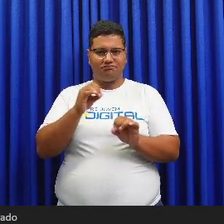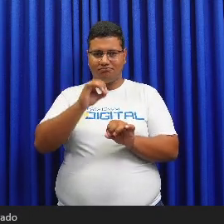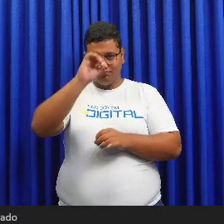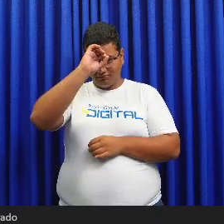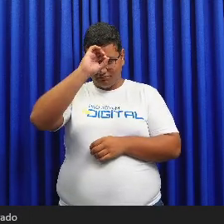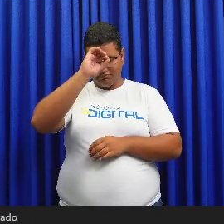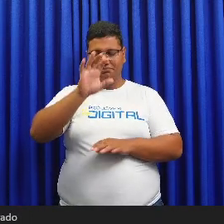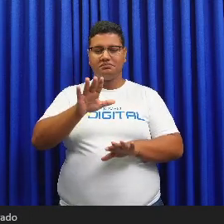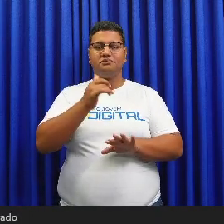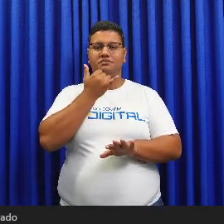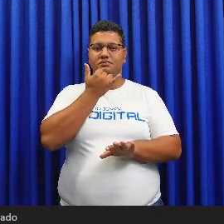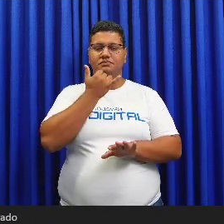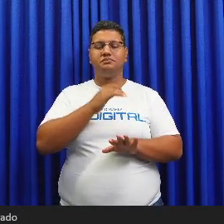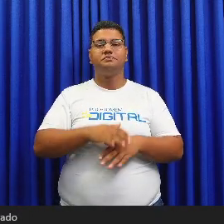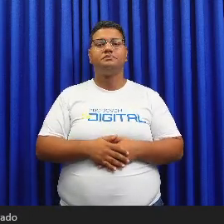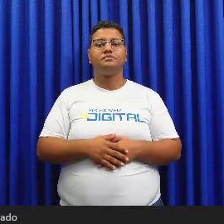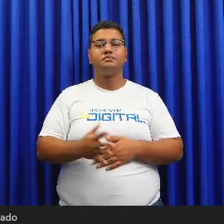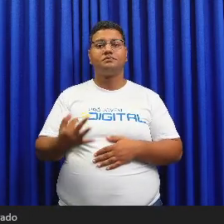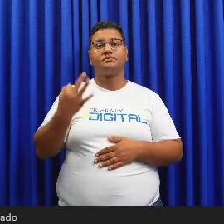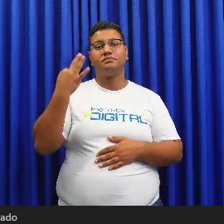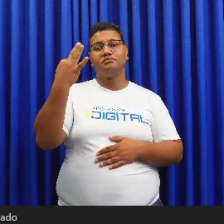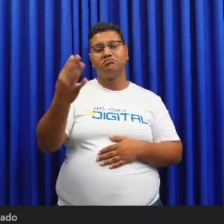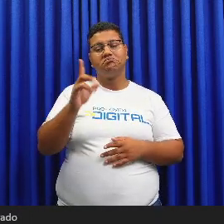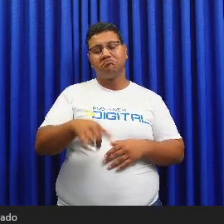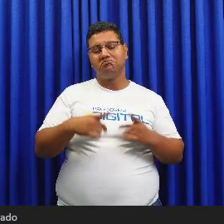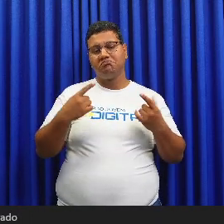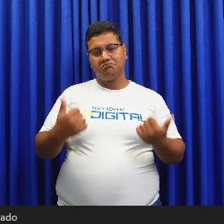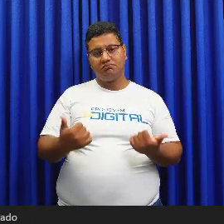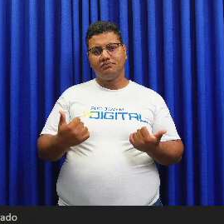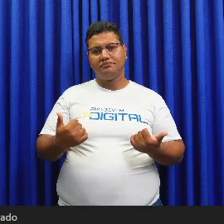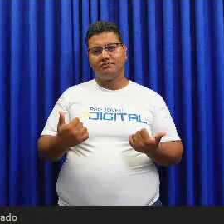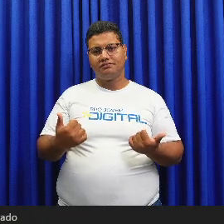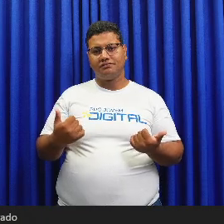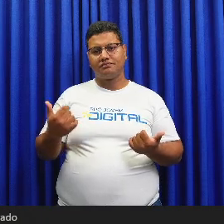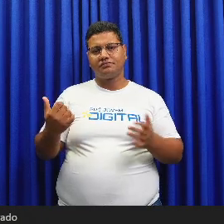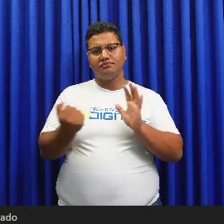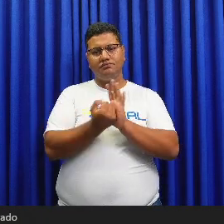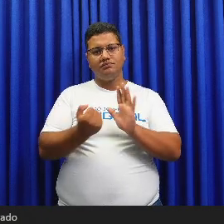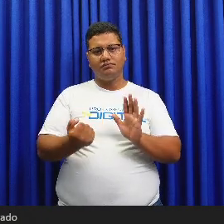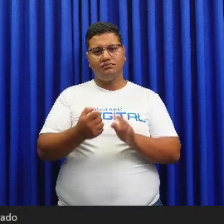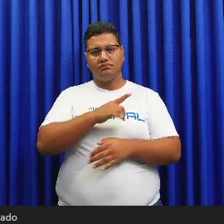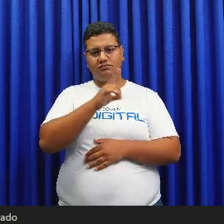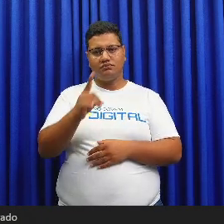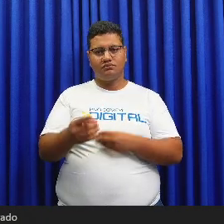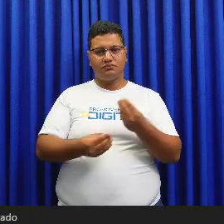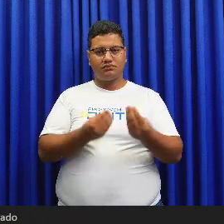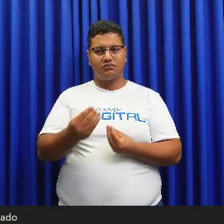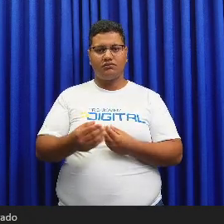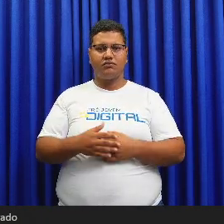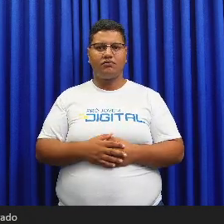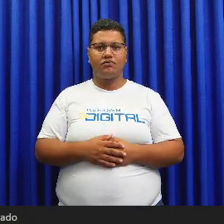Aqui tem... é no futuro, tá? Então, beleza. Vou salvar a data. Vou colocar mais